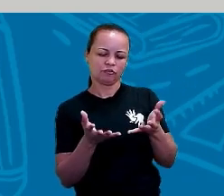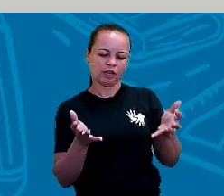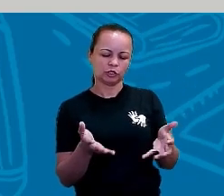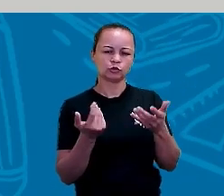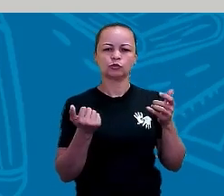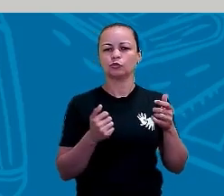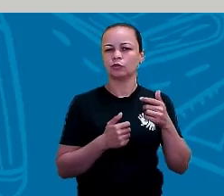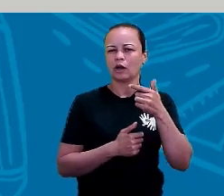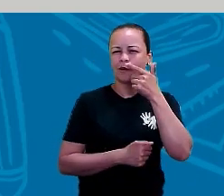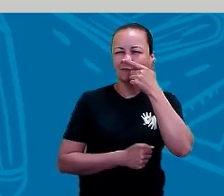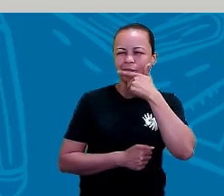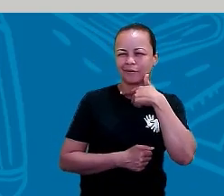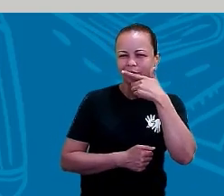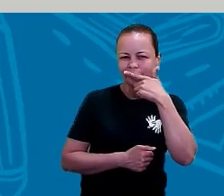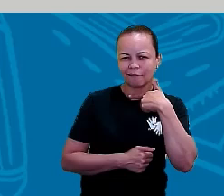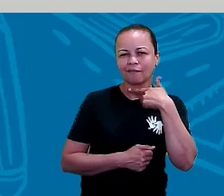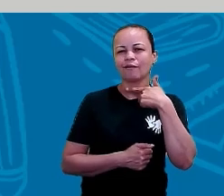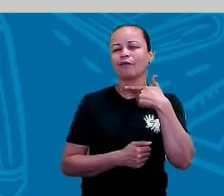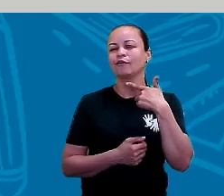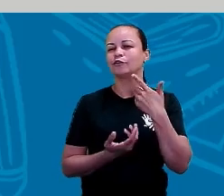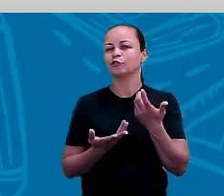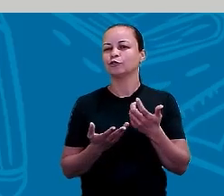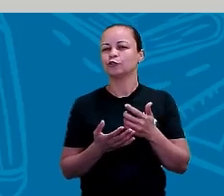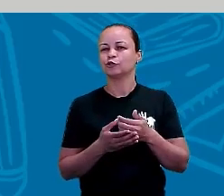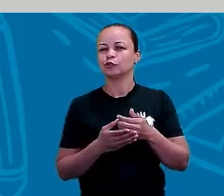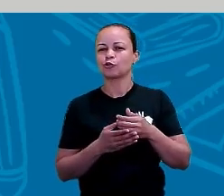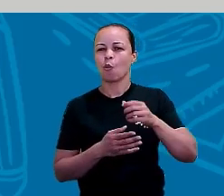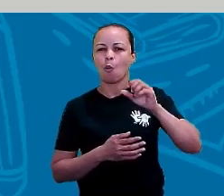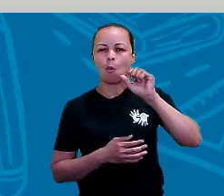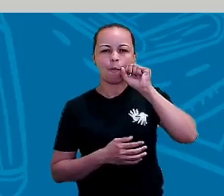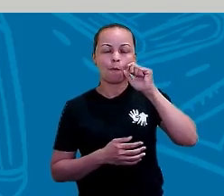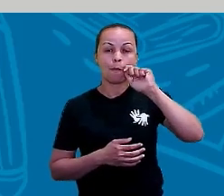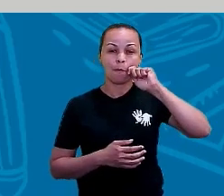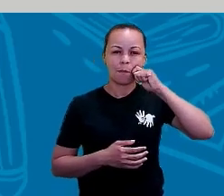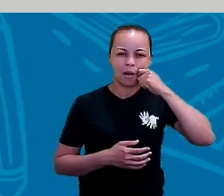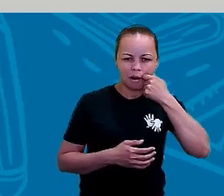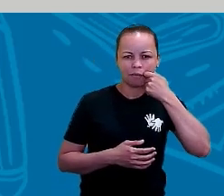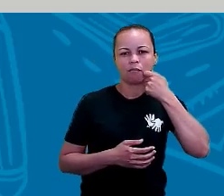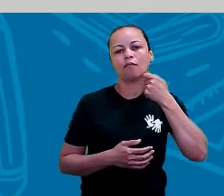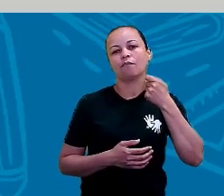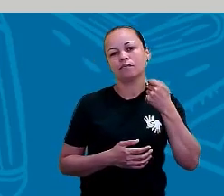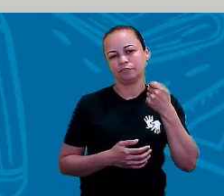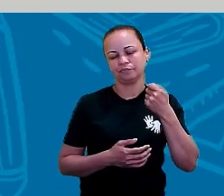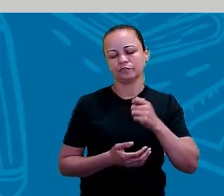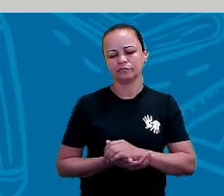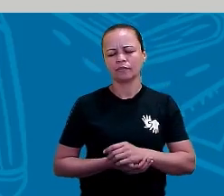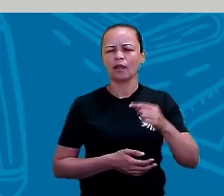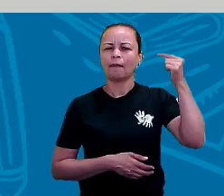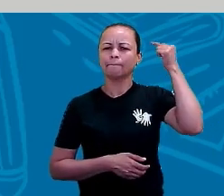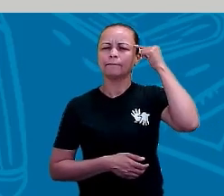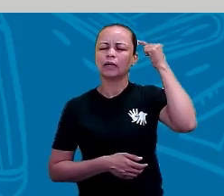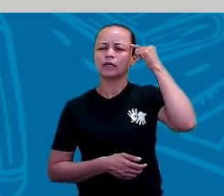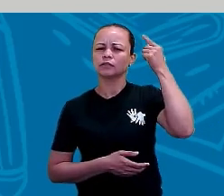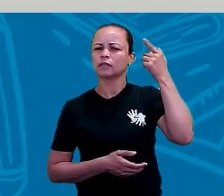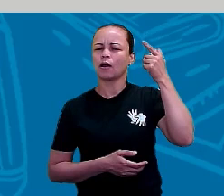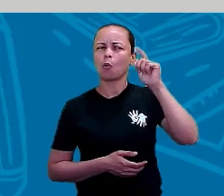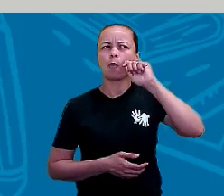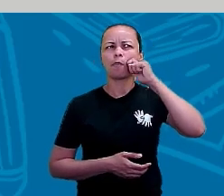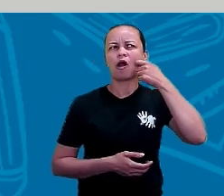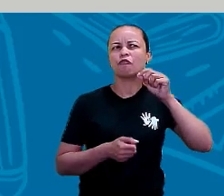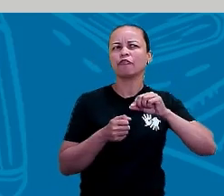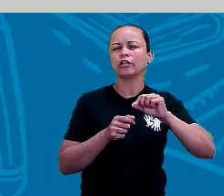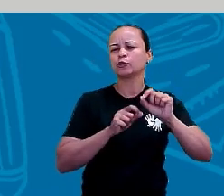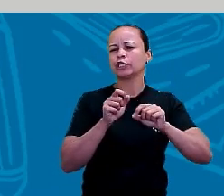o queijo, o pão. Então, pensa aí do que é feito o pão, do que é